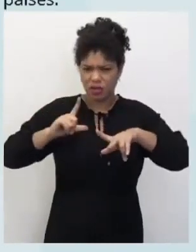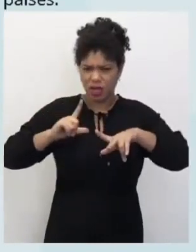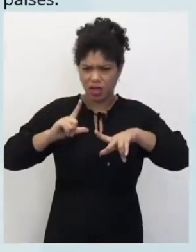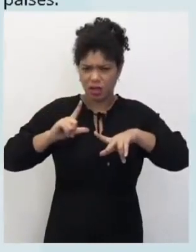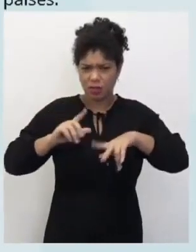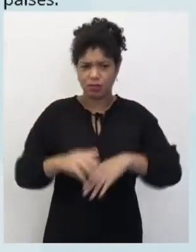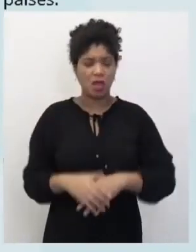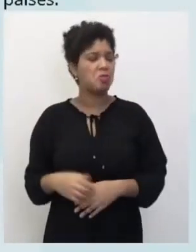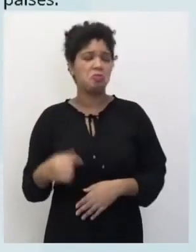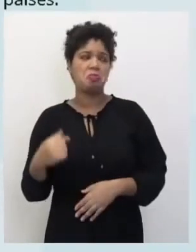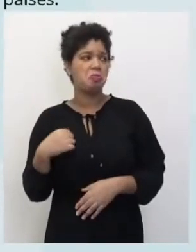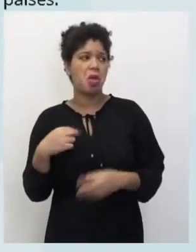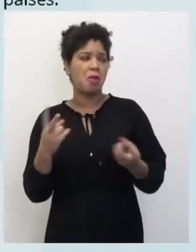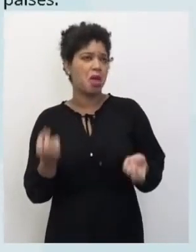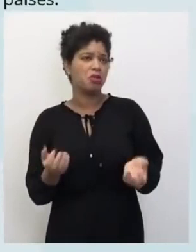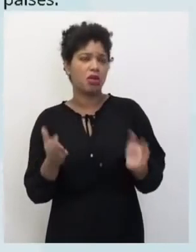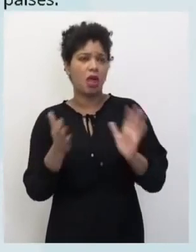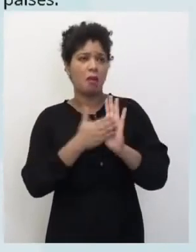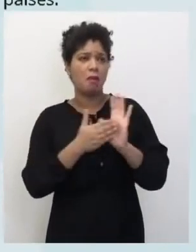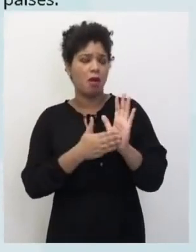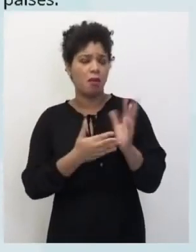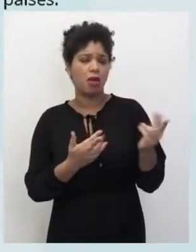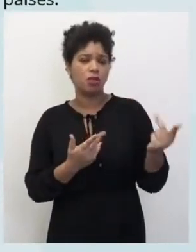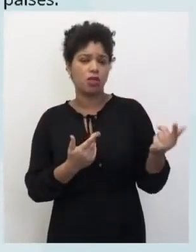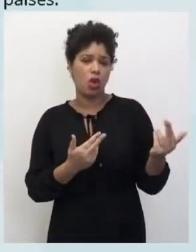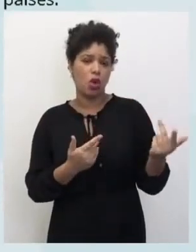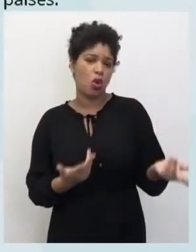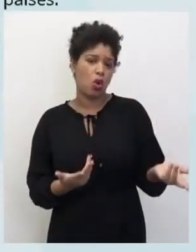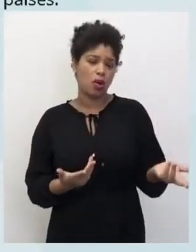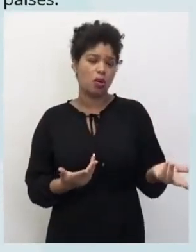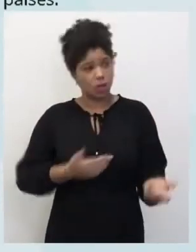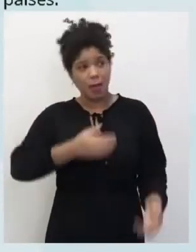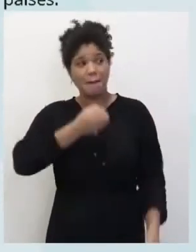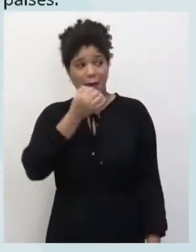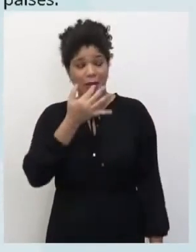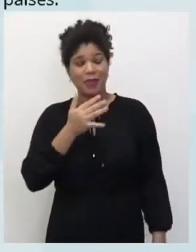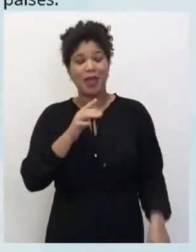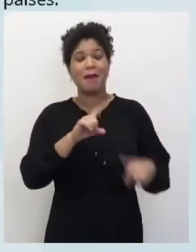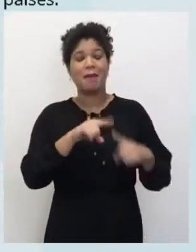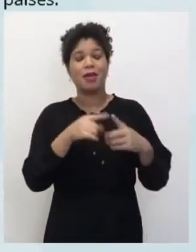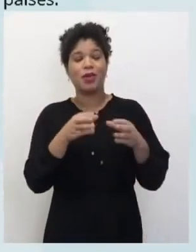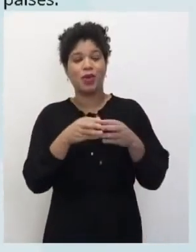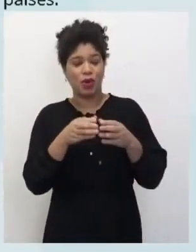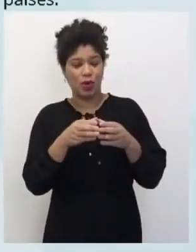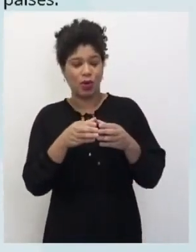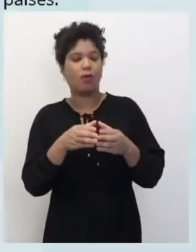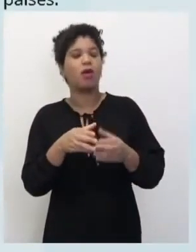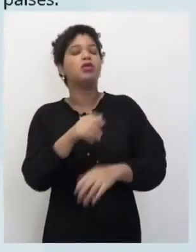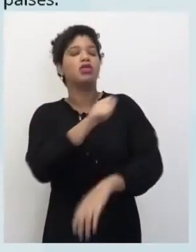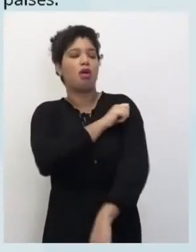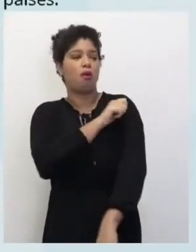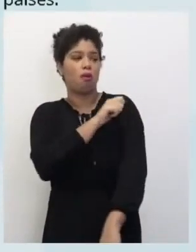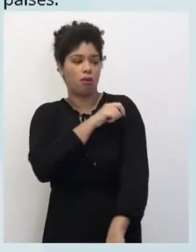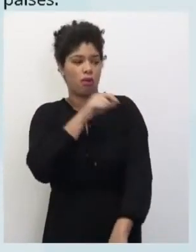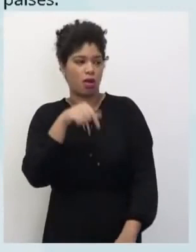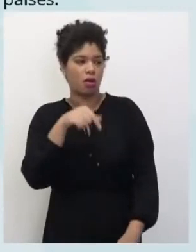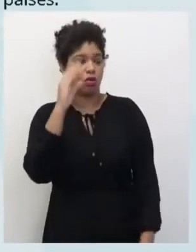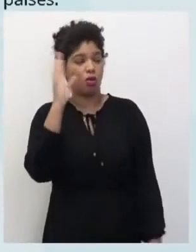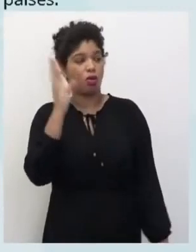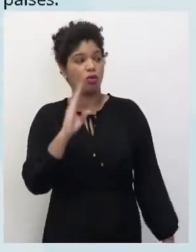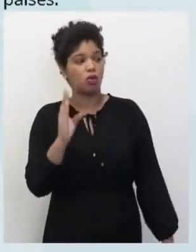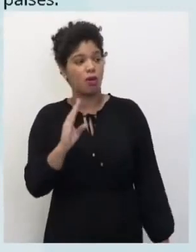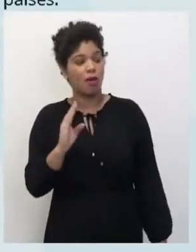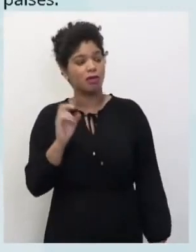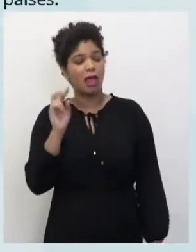muita diferença na proposta do curso, o que é uma coisa boa. Os estudantes que vêm do Brasil possuem uma perspectiva